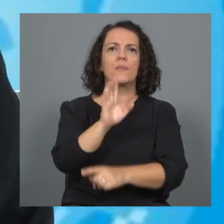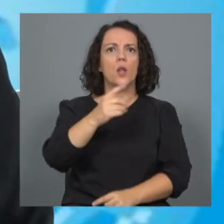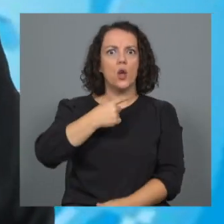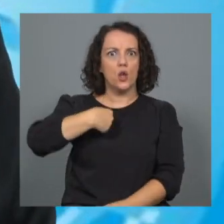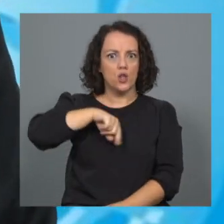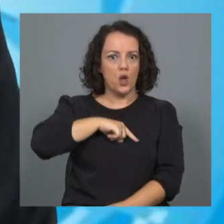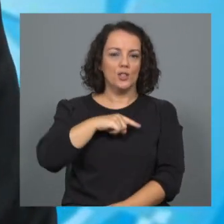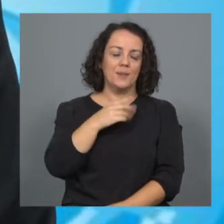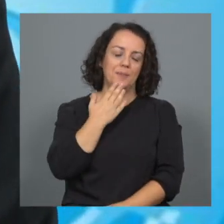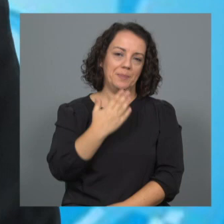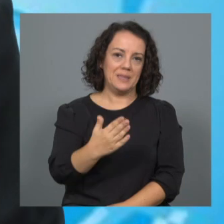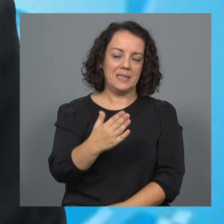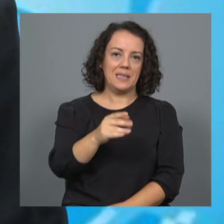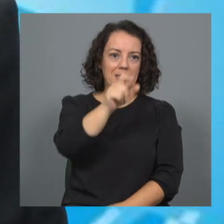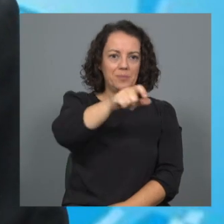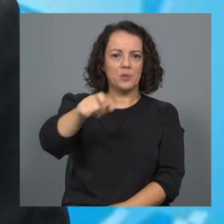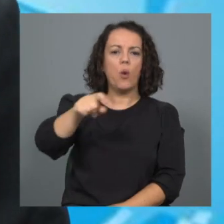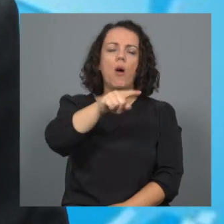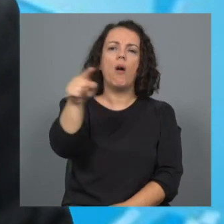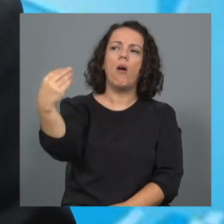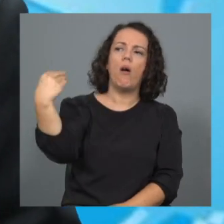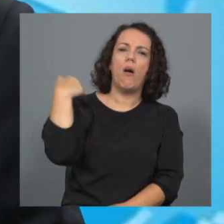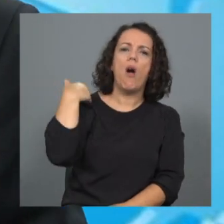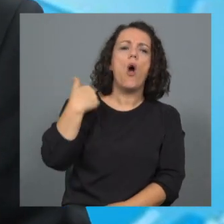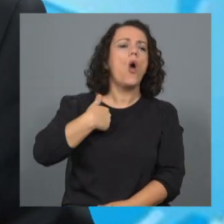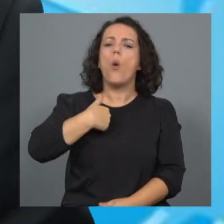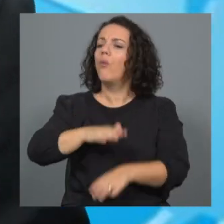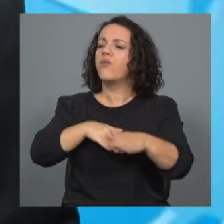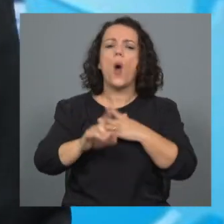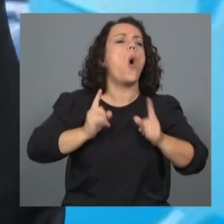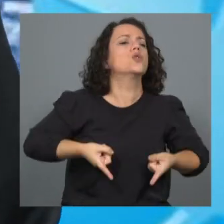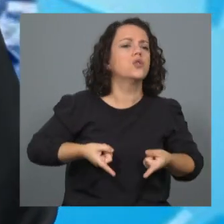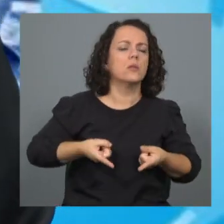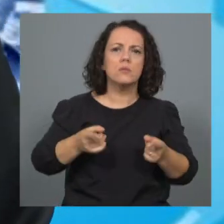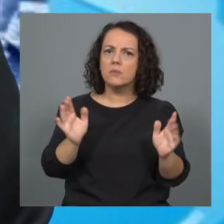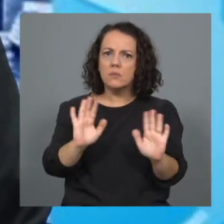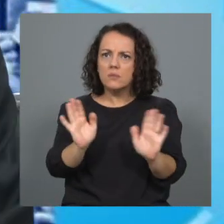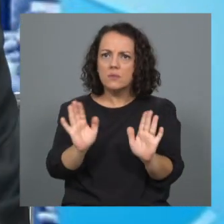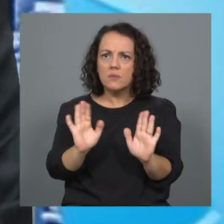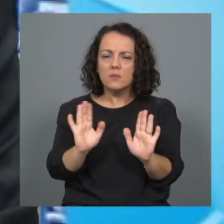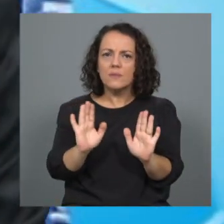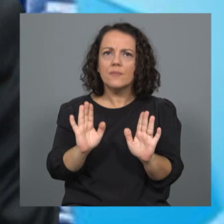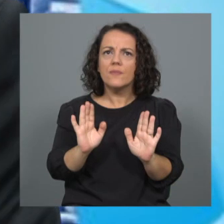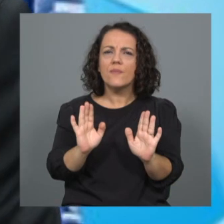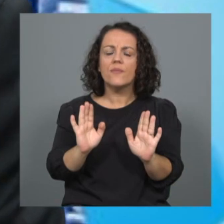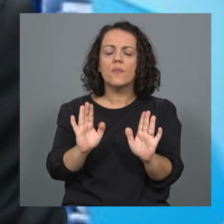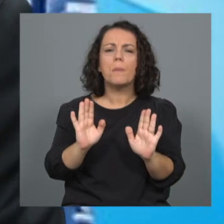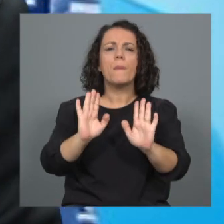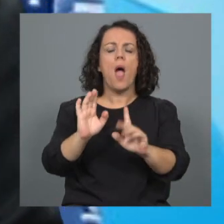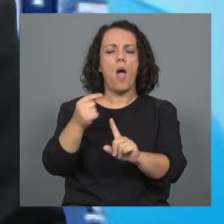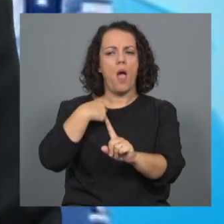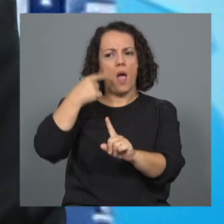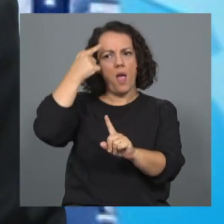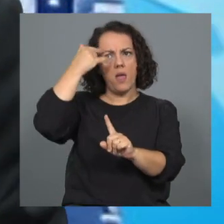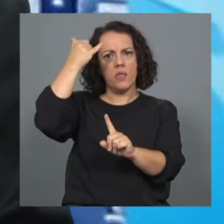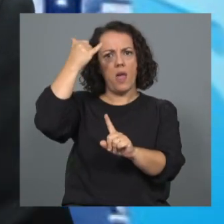preocupados, e pedimos às pessoas que façam isso, que nos venham dizer o que é que eu faço. Mas como é que me surgiu a ideia de fazer isto e